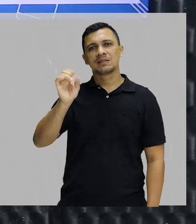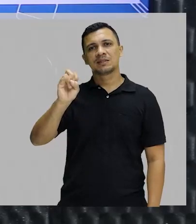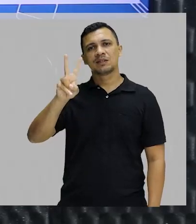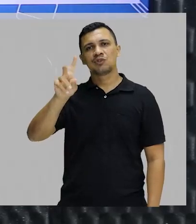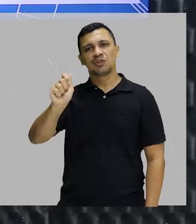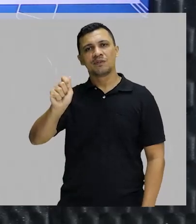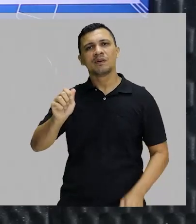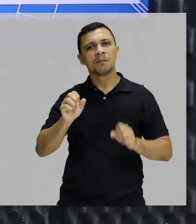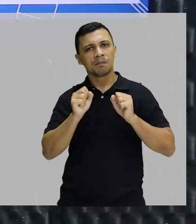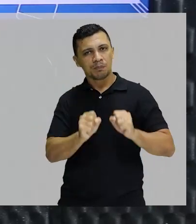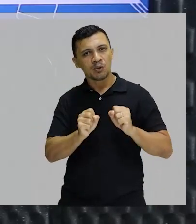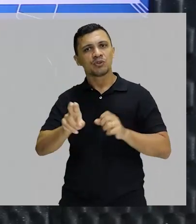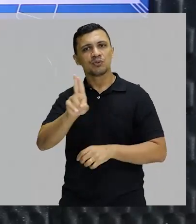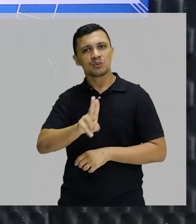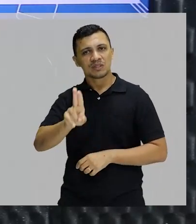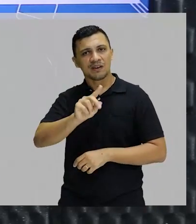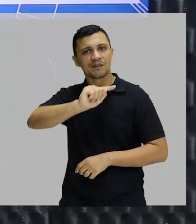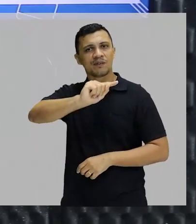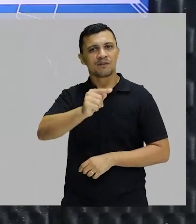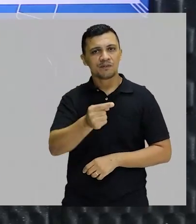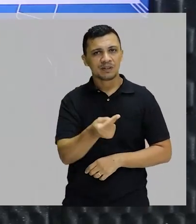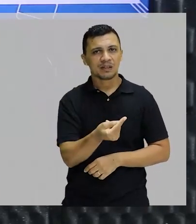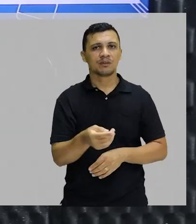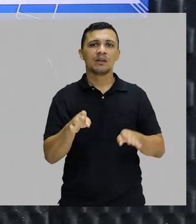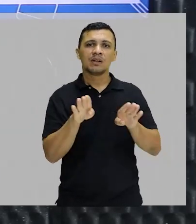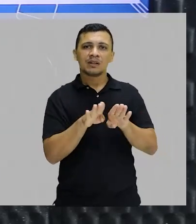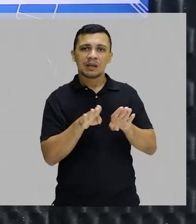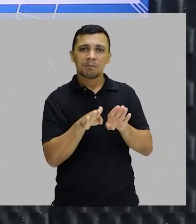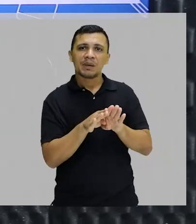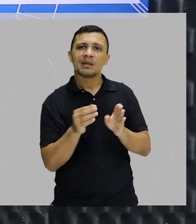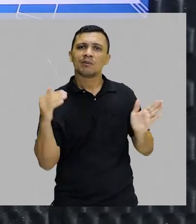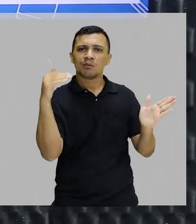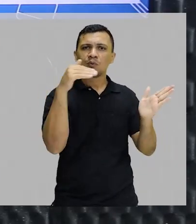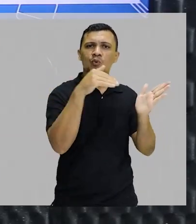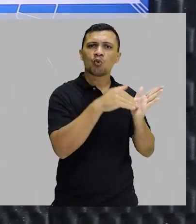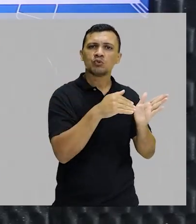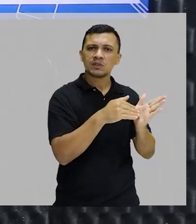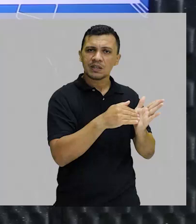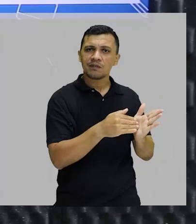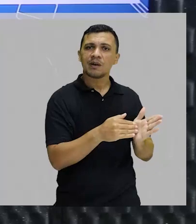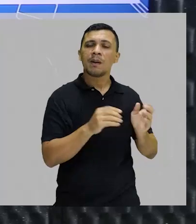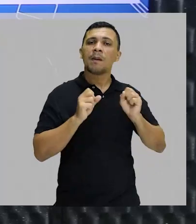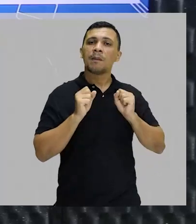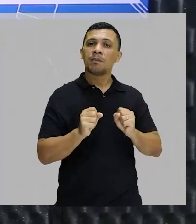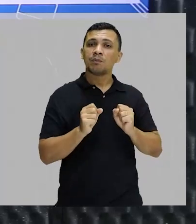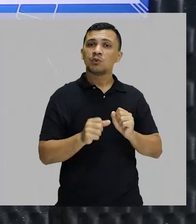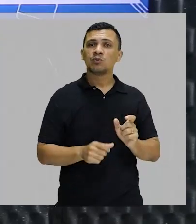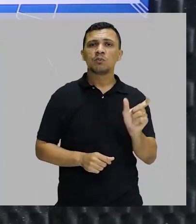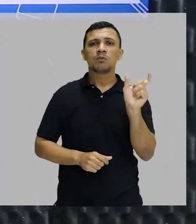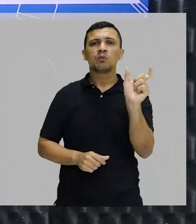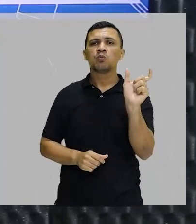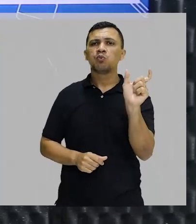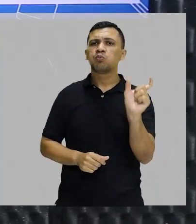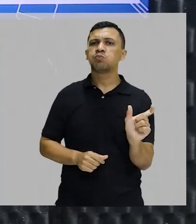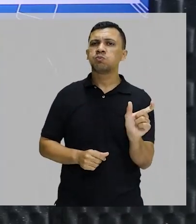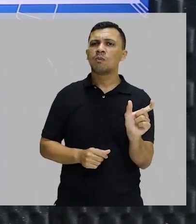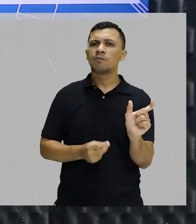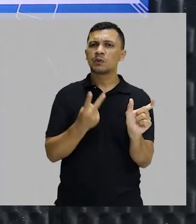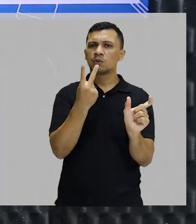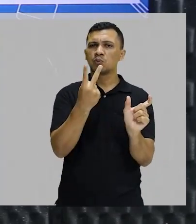também conjunções conclusivas, duas palavrinhas que as pessoas costumam